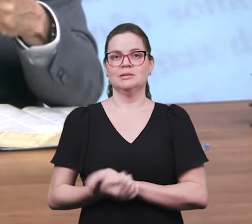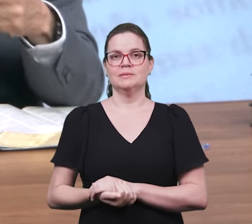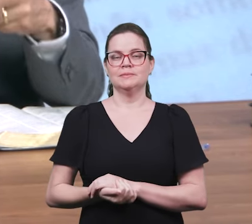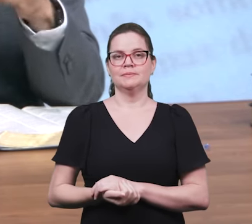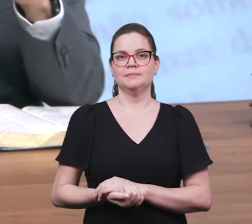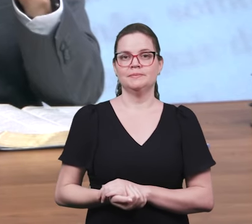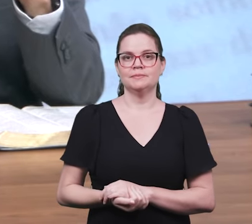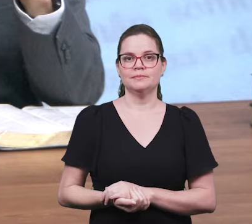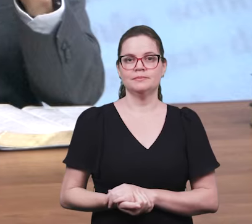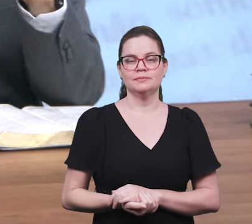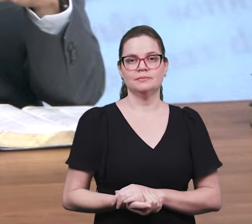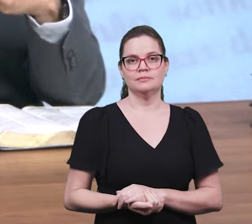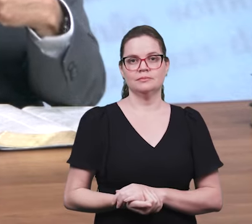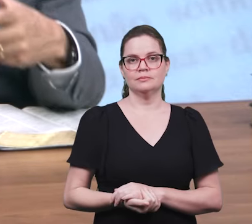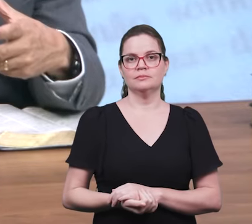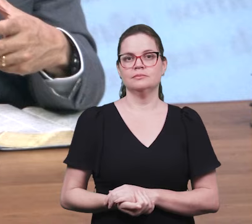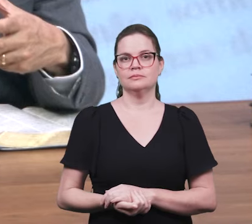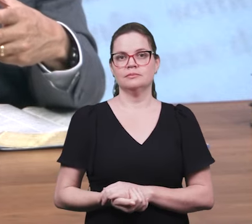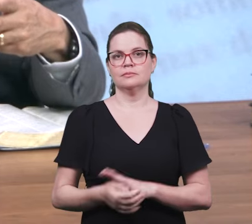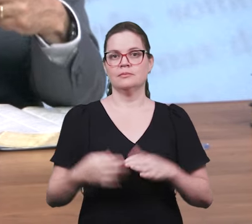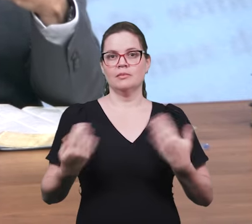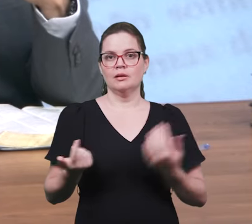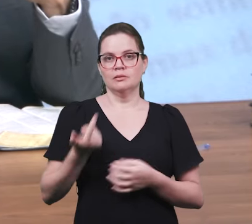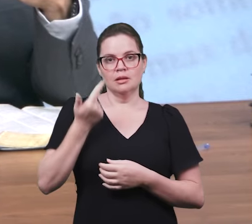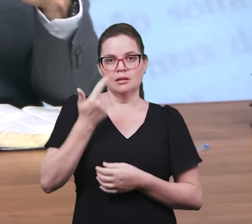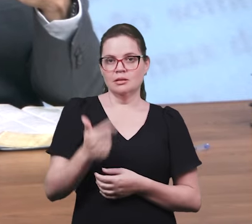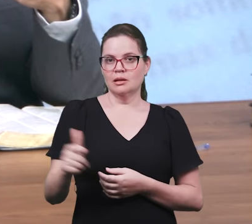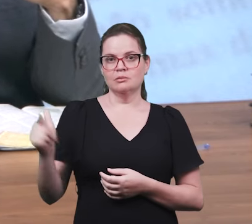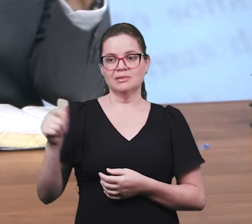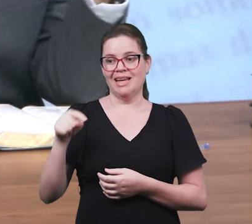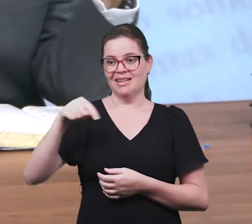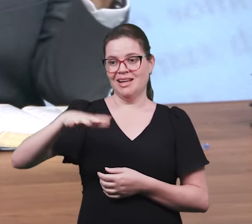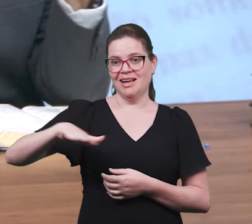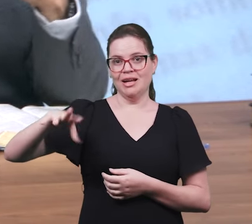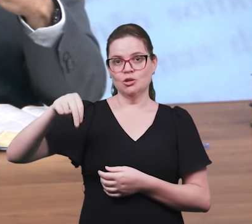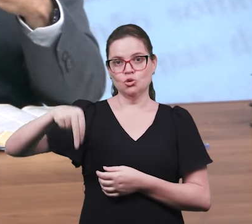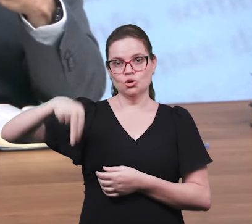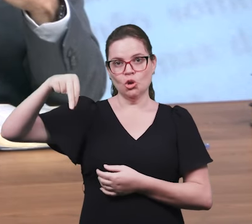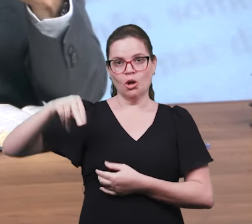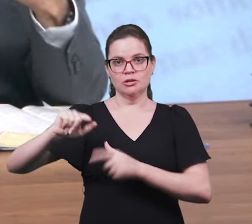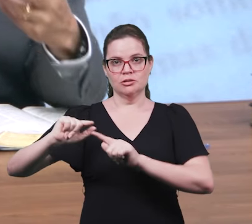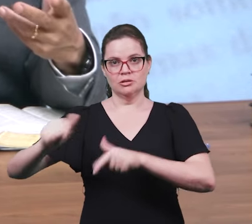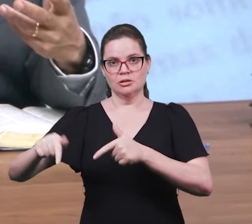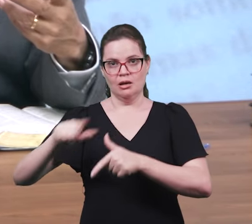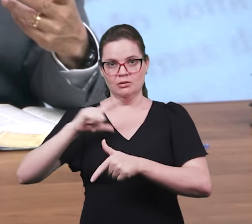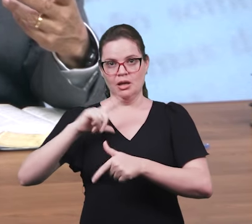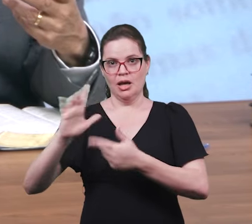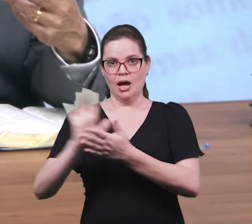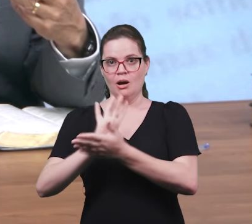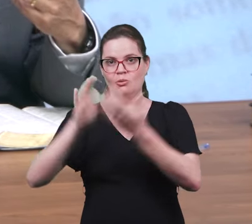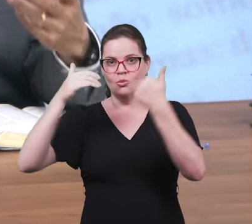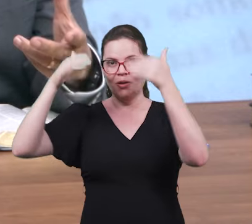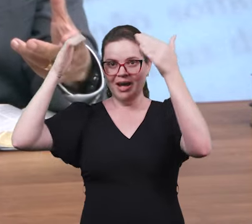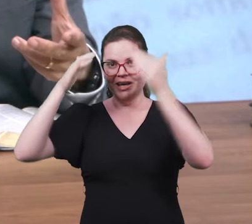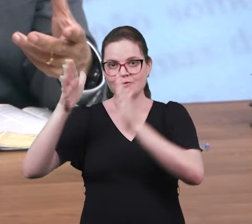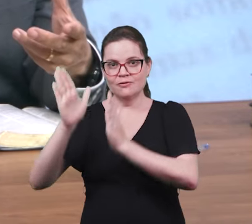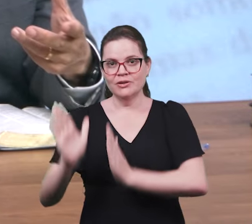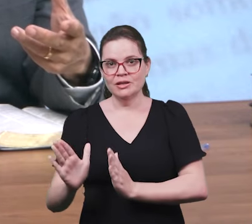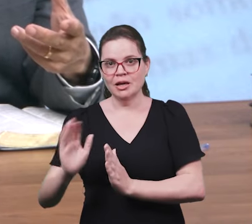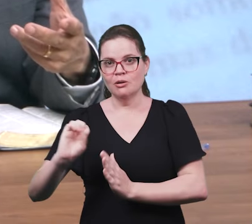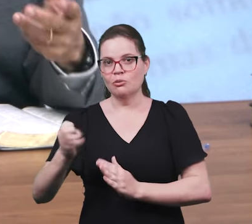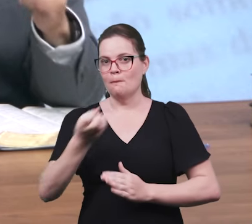modo, nós não encontramos nenhum registro de um rei do Reino do Norte que tenha sido fiel ou